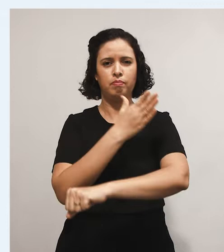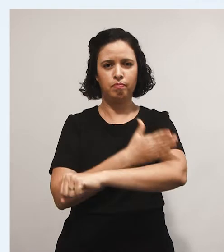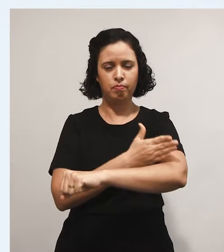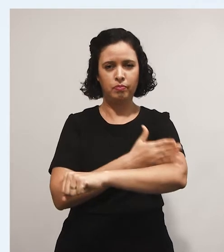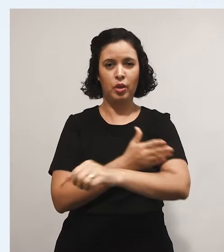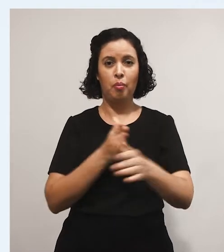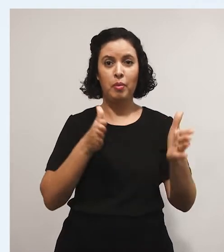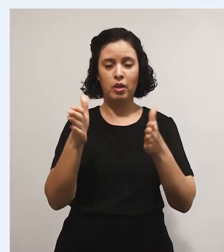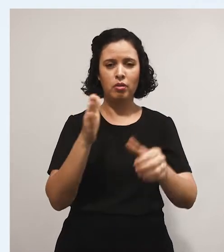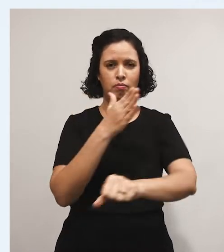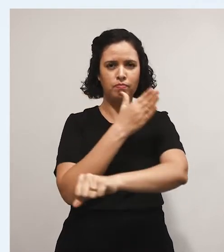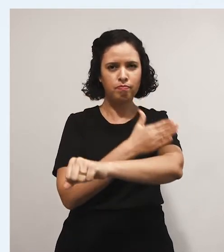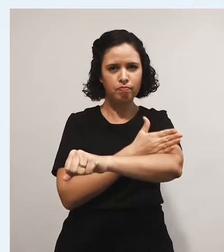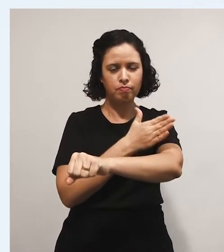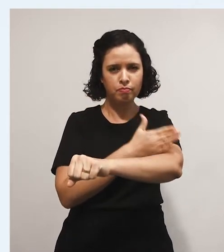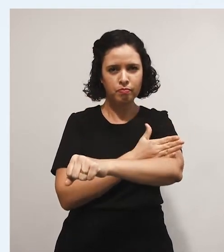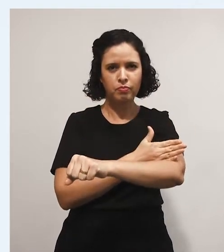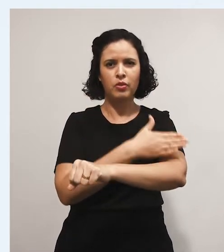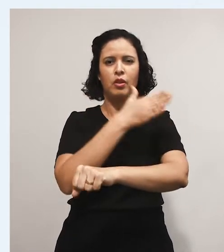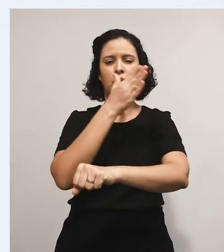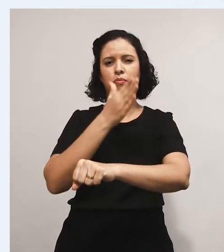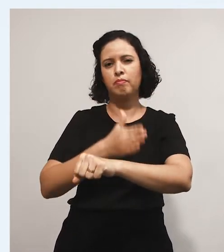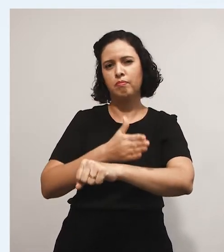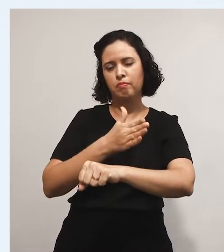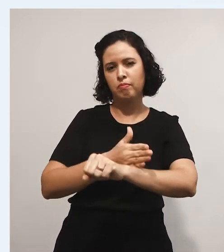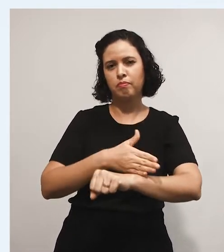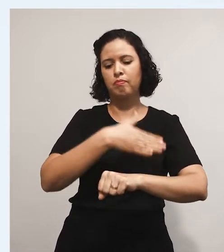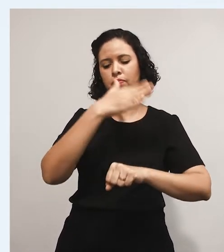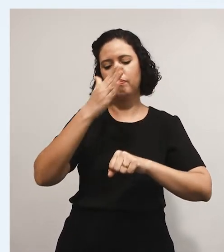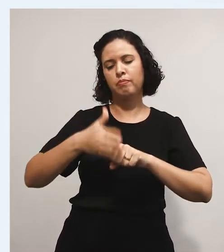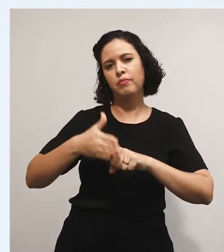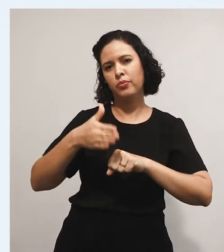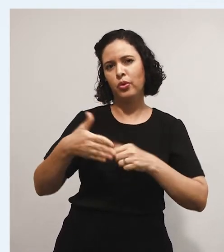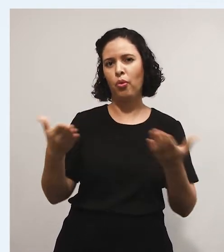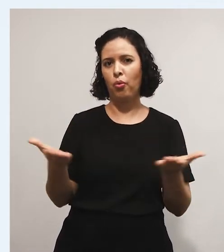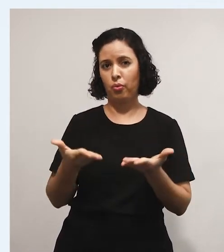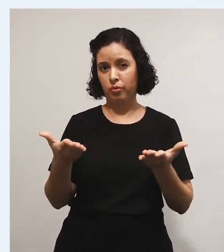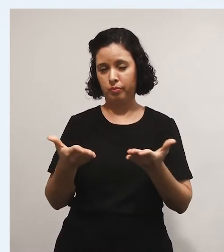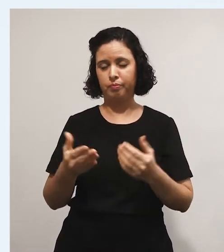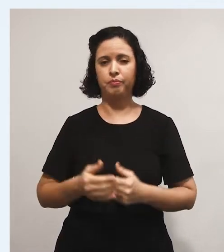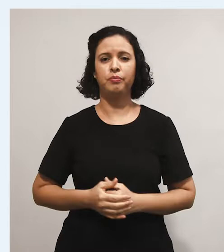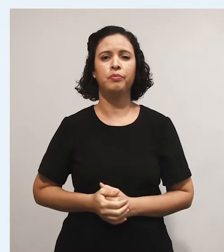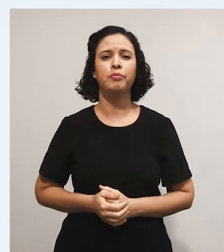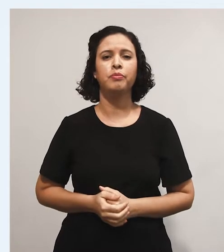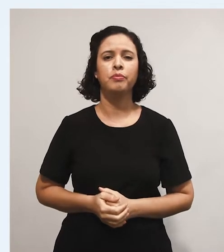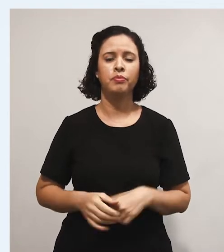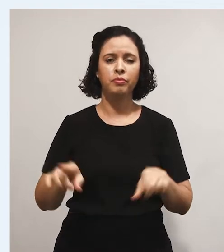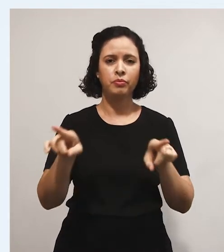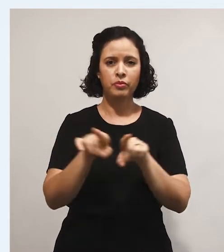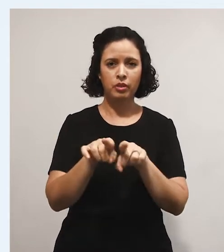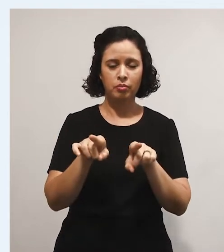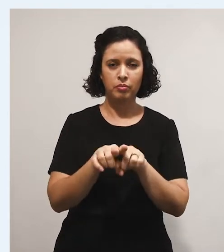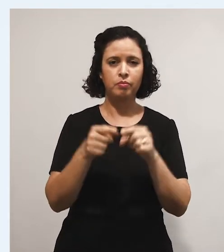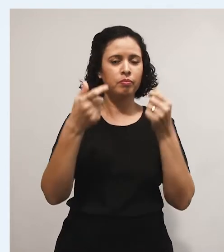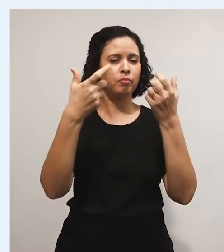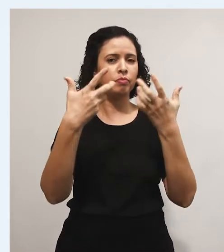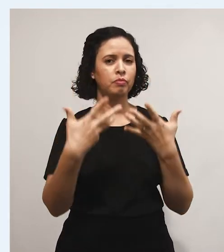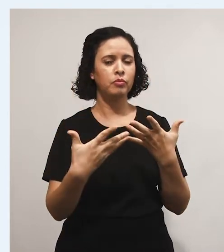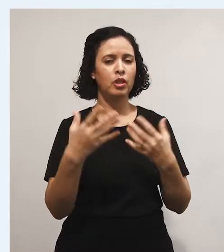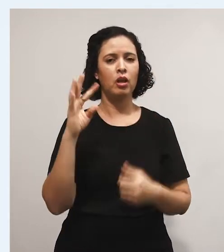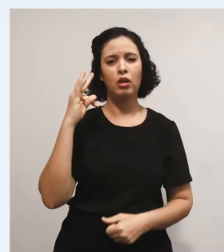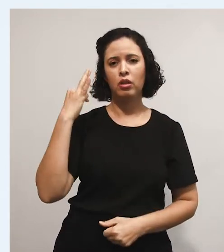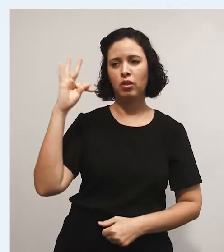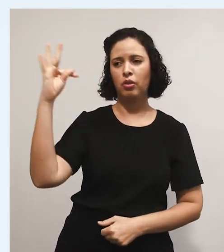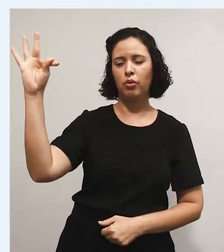pelo começo da Idade Moderna, até os nossos dias. Nós vamos abordar, por exemplo, as